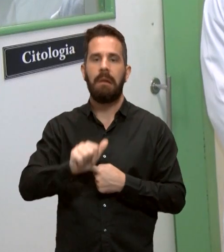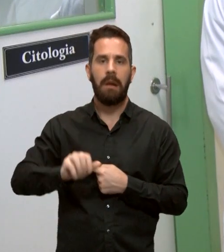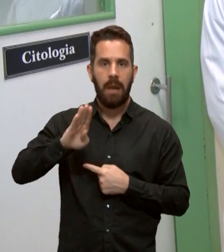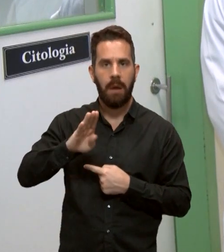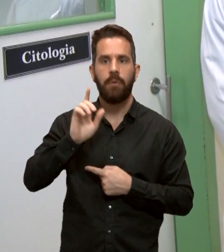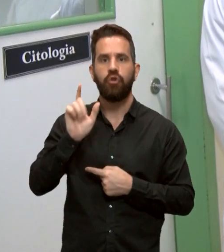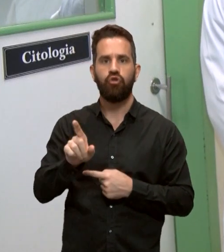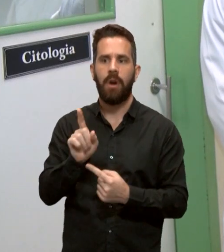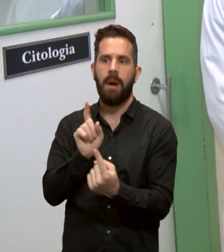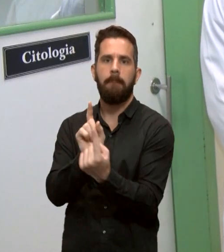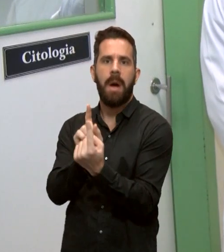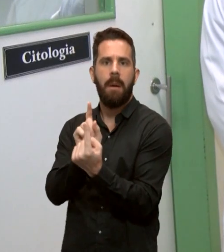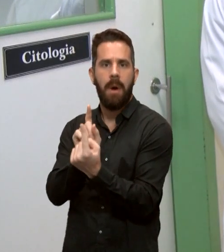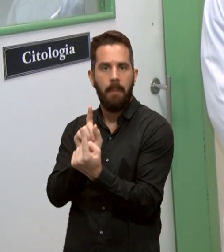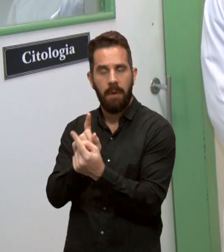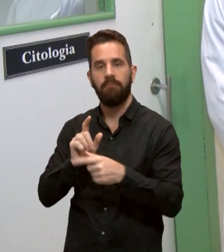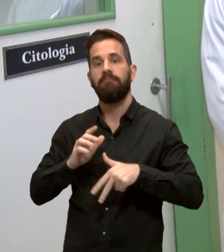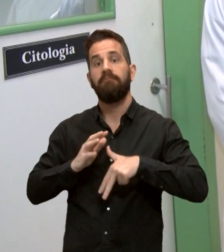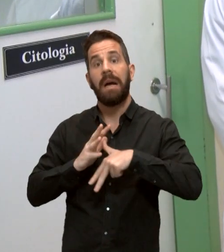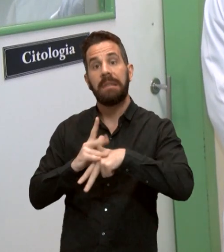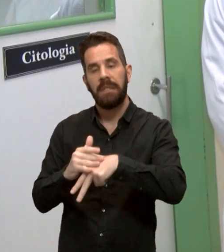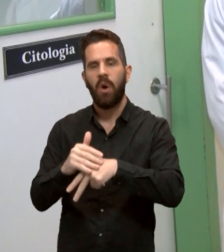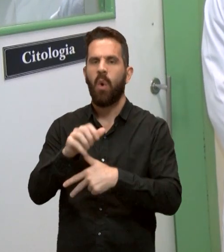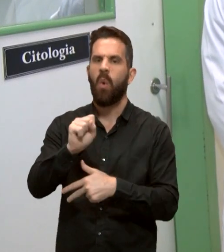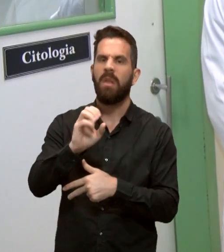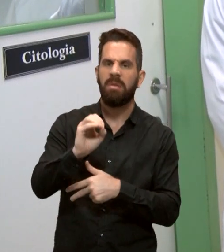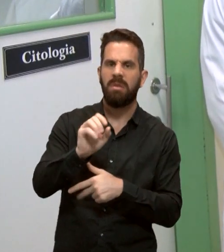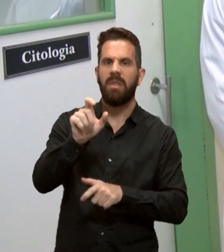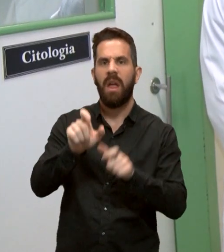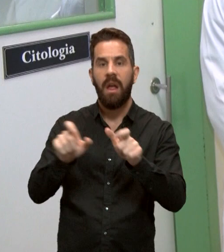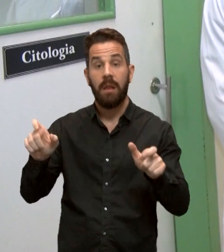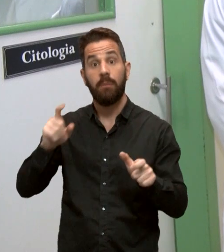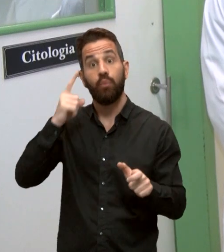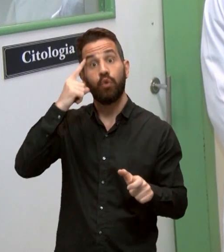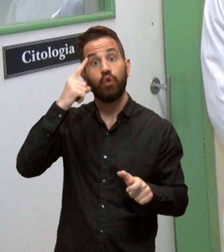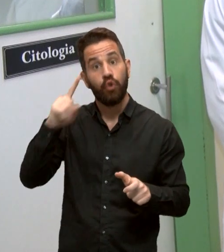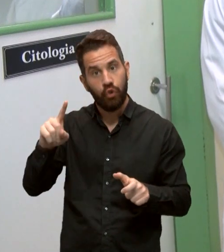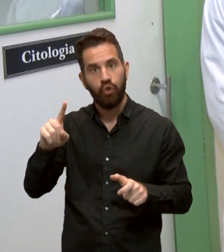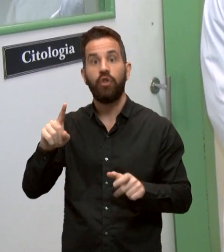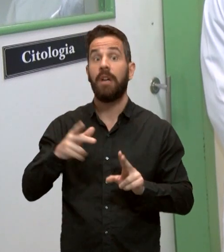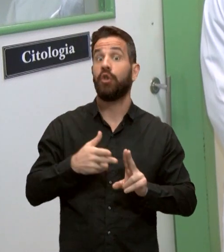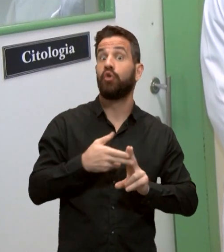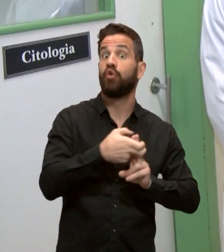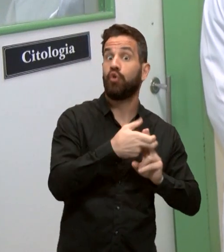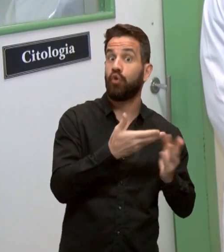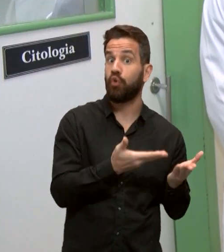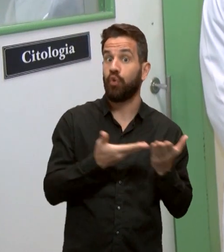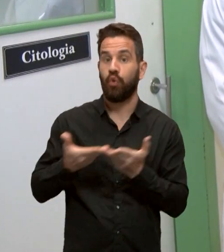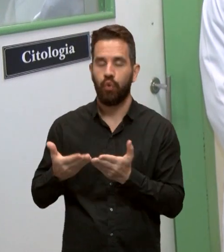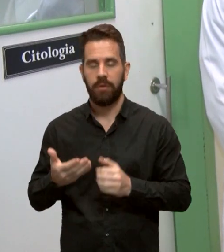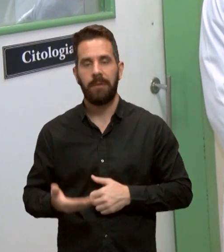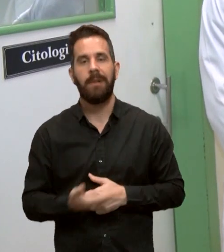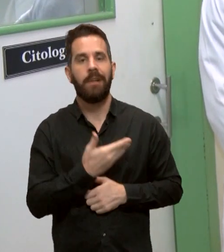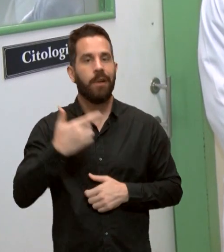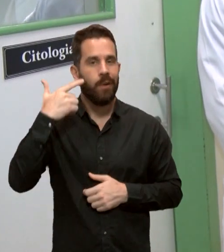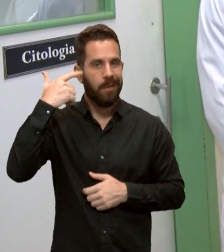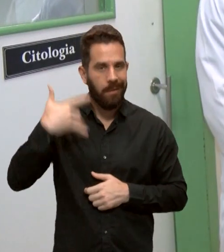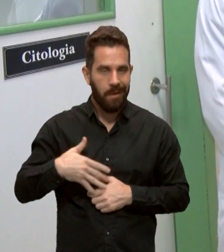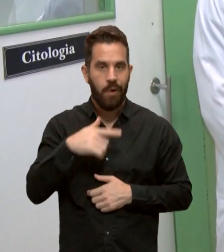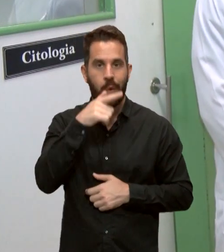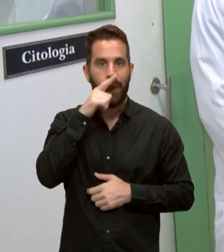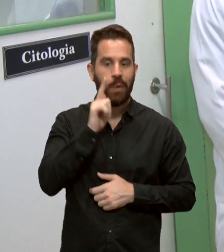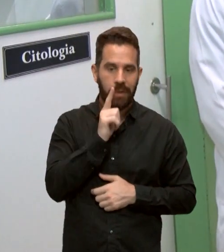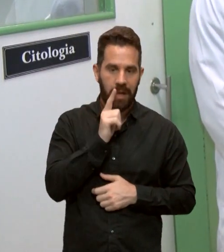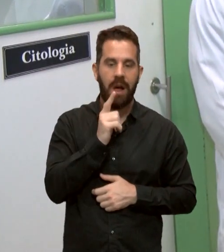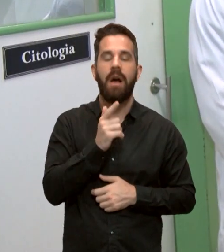dia encaminhado pelo SUS, o Sistema Único de Saúde. Eu sou Gustavo Soares, sou um jovem adulto de pele clara,